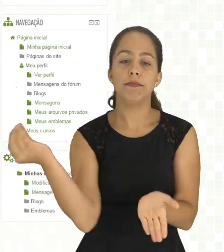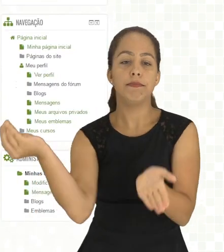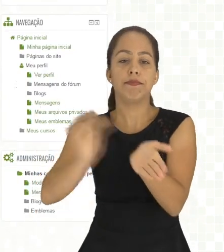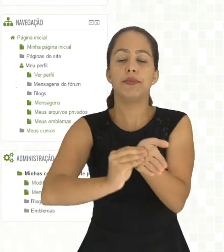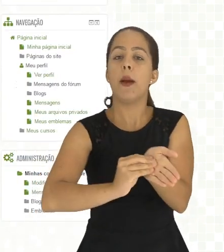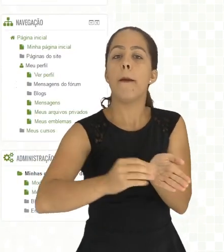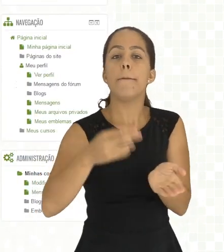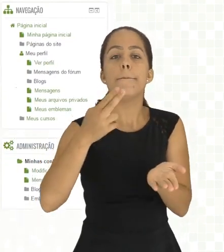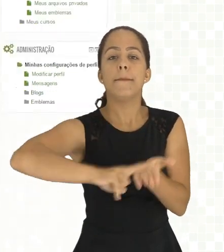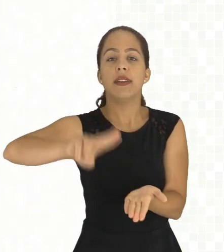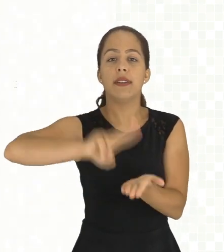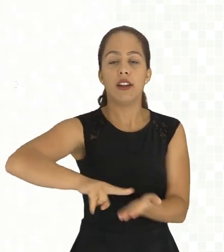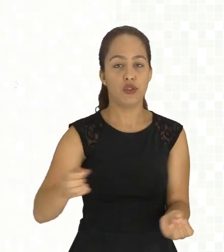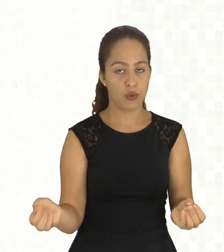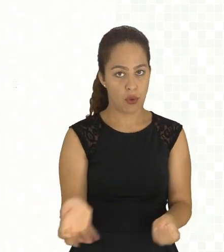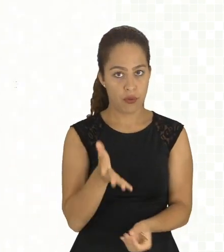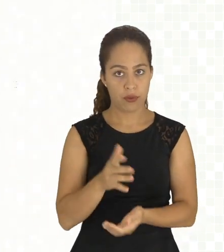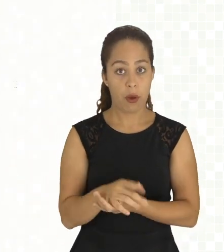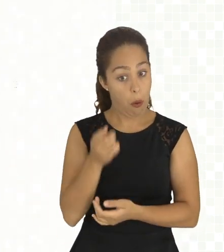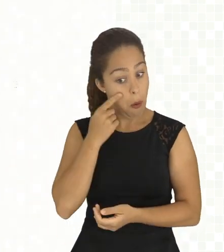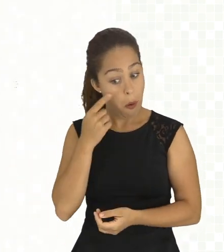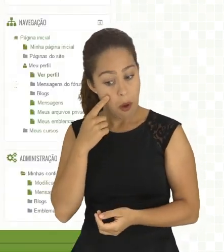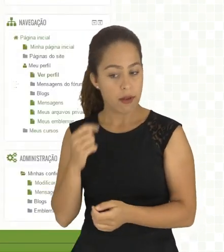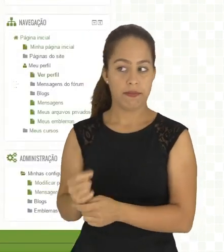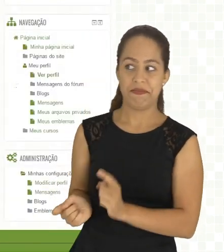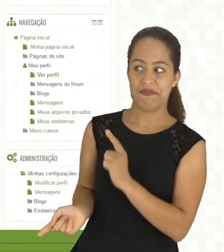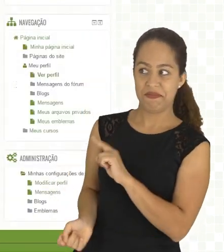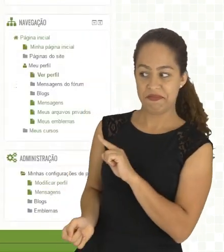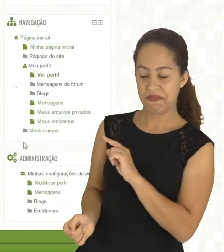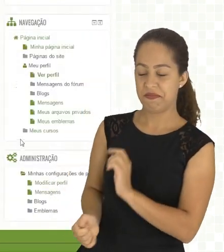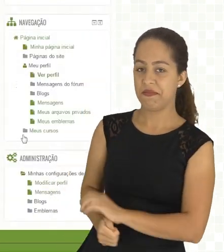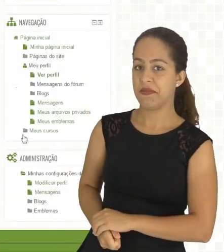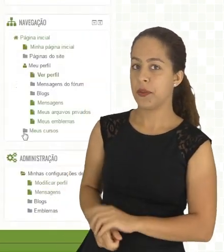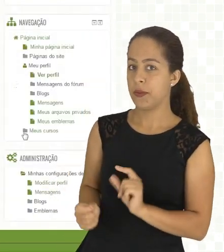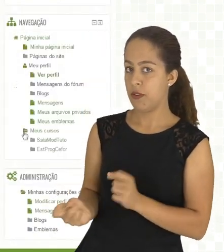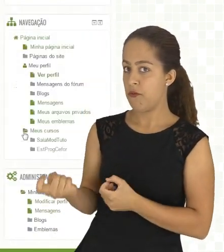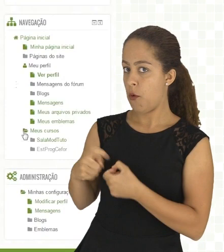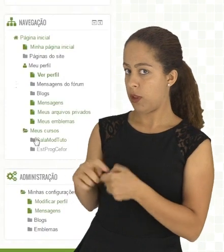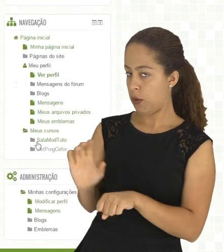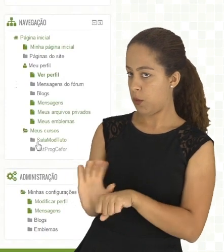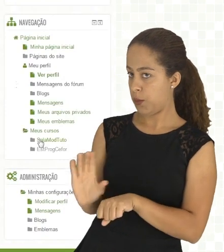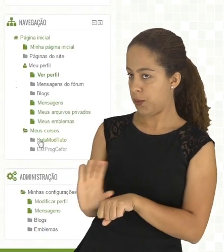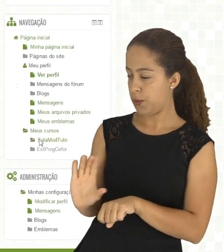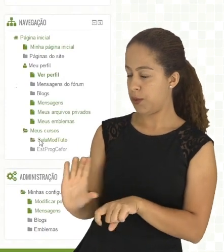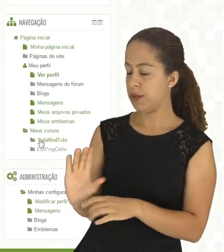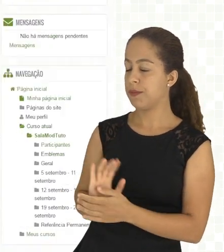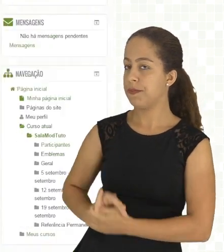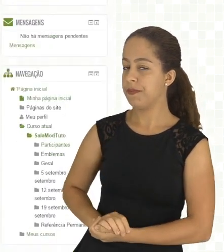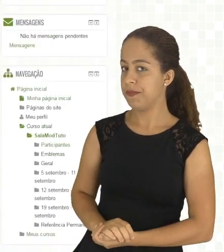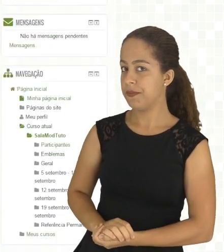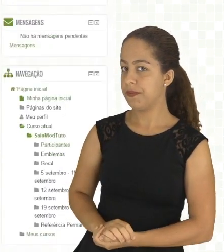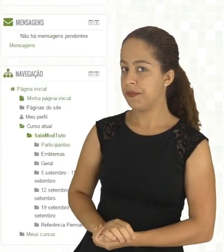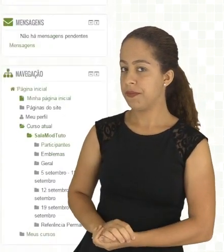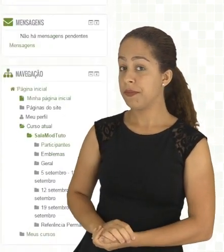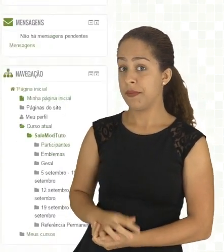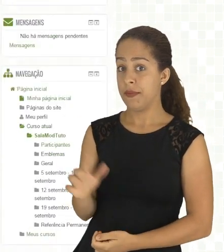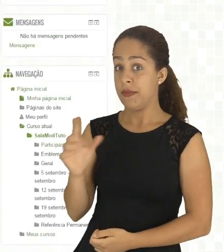novas mensagens e dá uma olhada no que acontece voltar para o curso